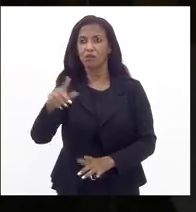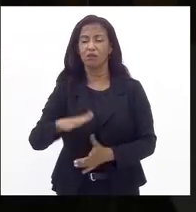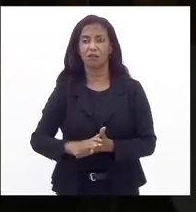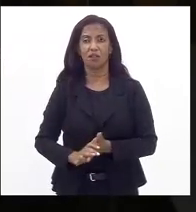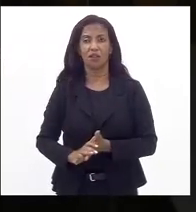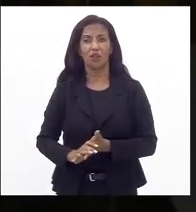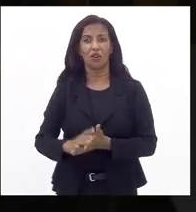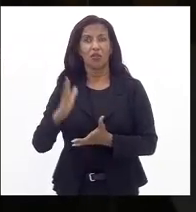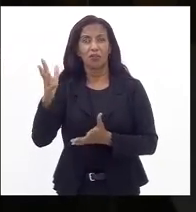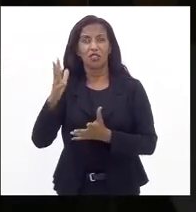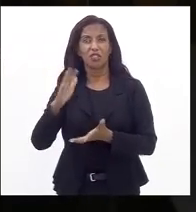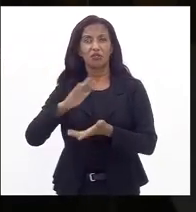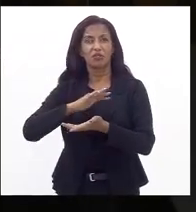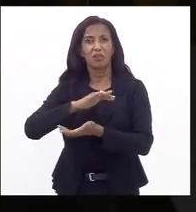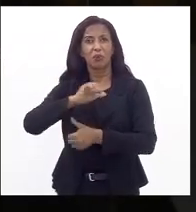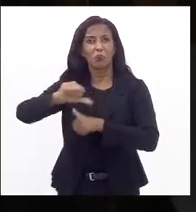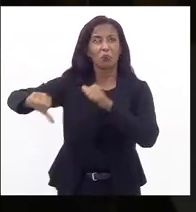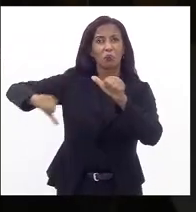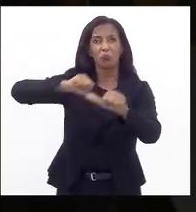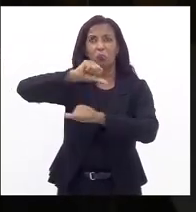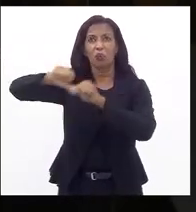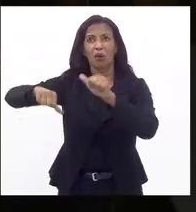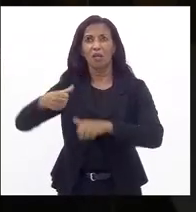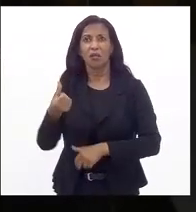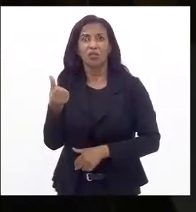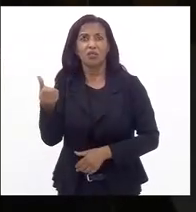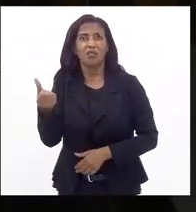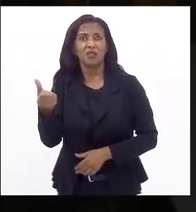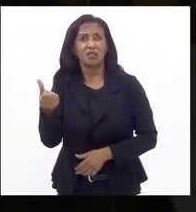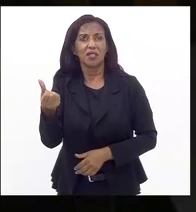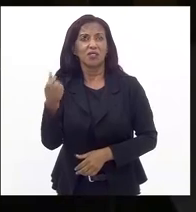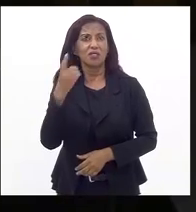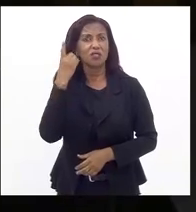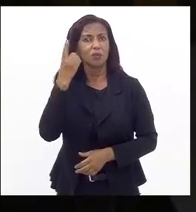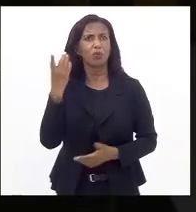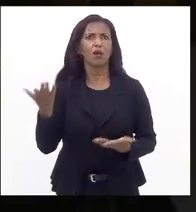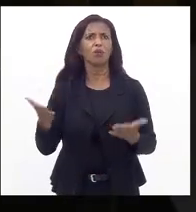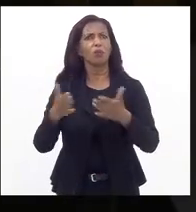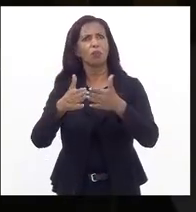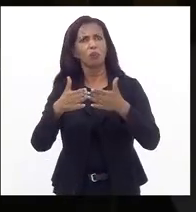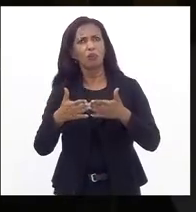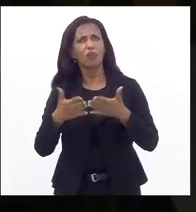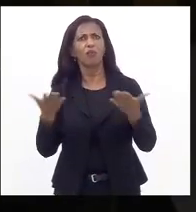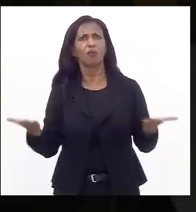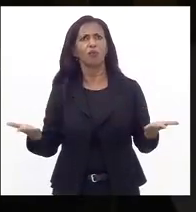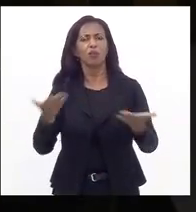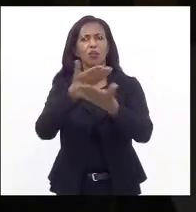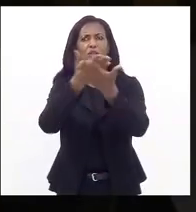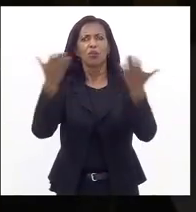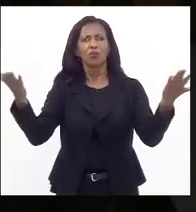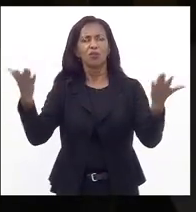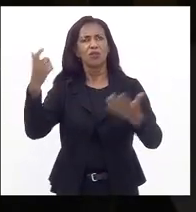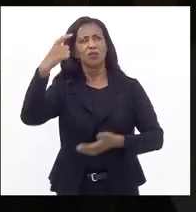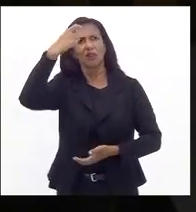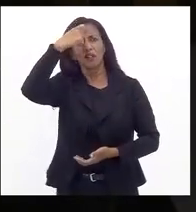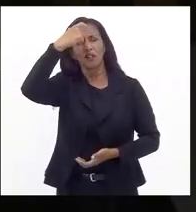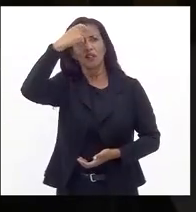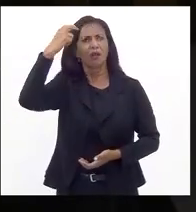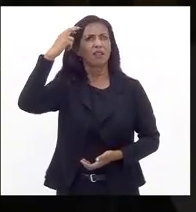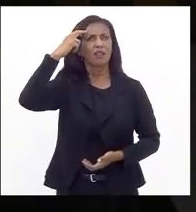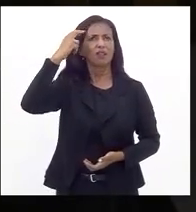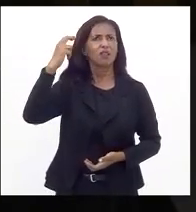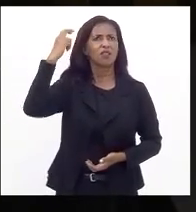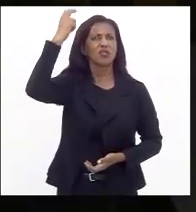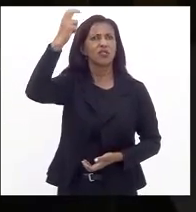massa de manobra de meia dúzia de Deputados pelo amor de Deus vocês tiveram que a cabeça a